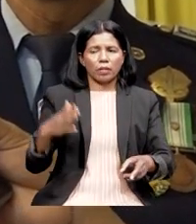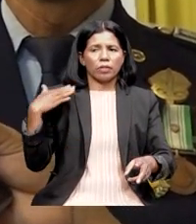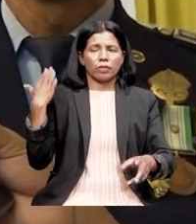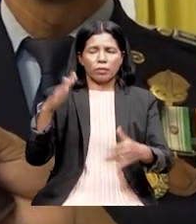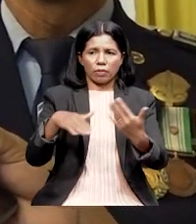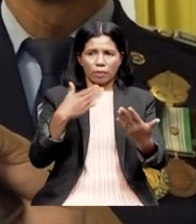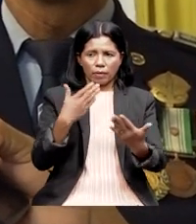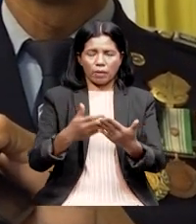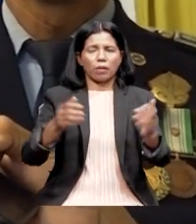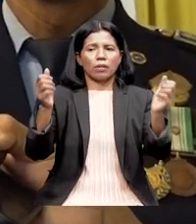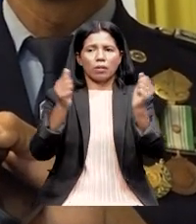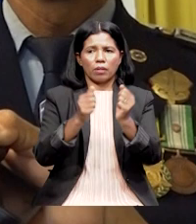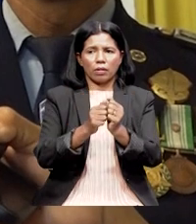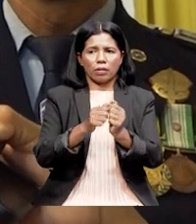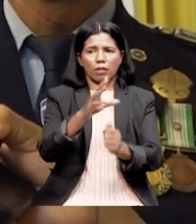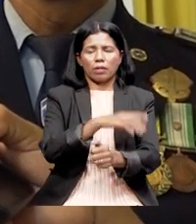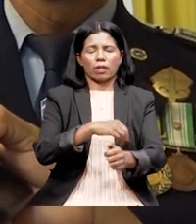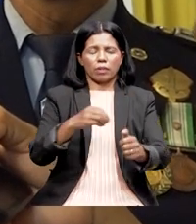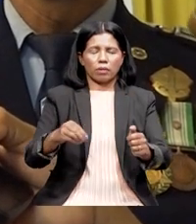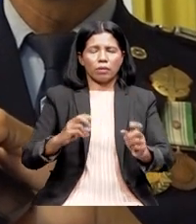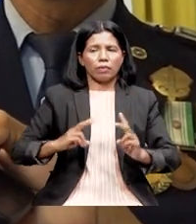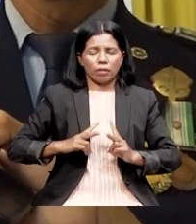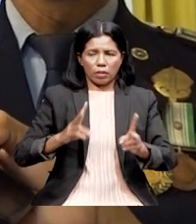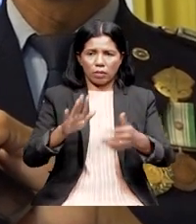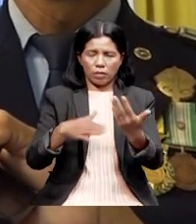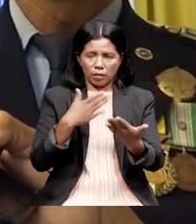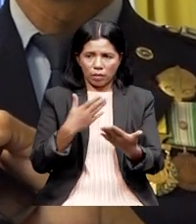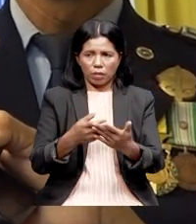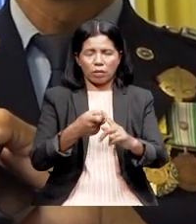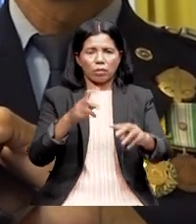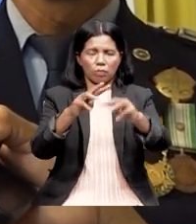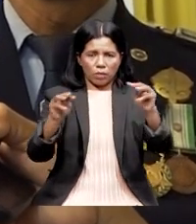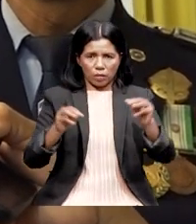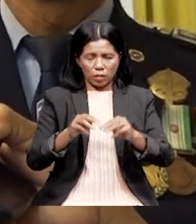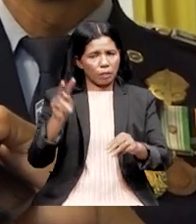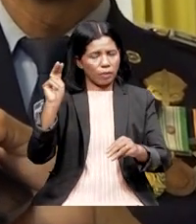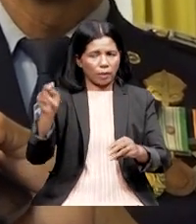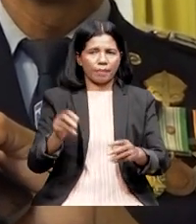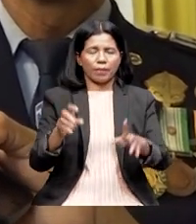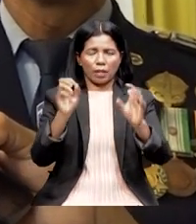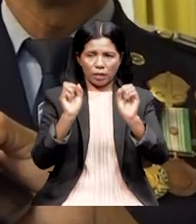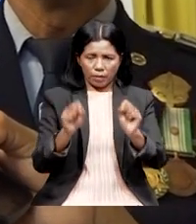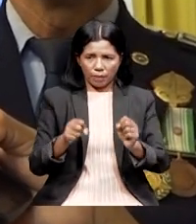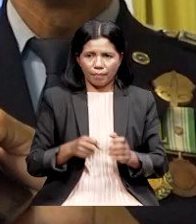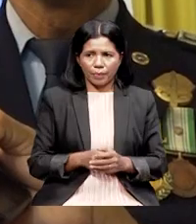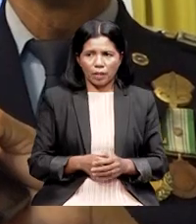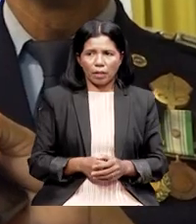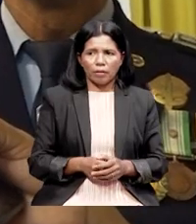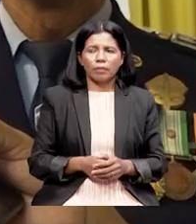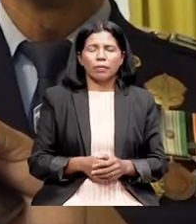juventude ho i kamaras ho tu hosi munisipu ninian para atunune ho di